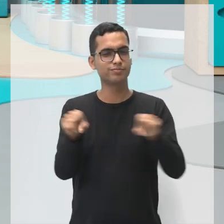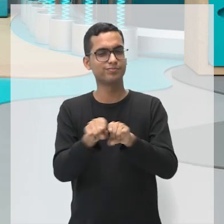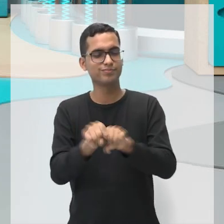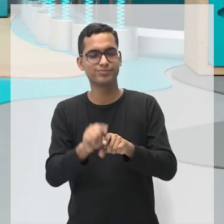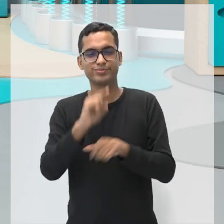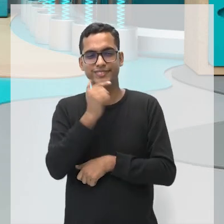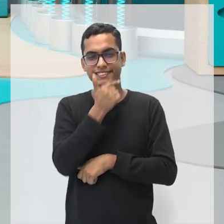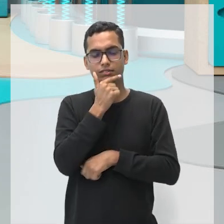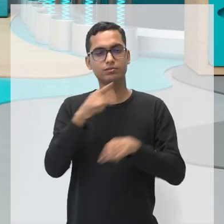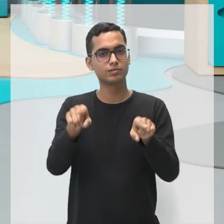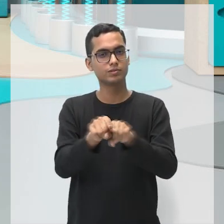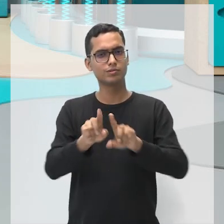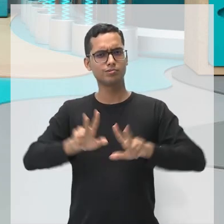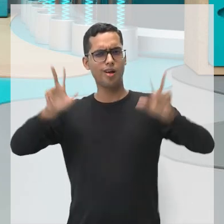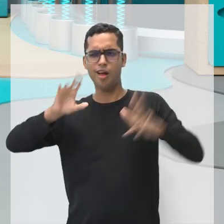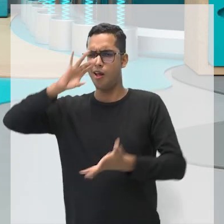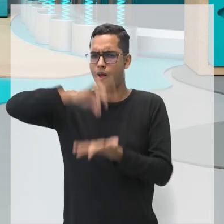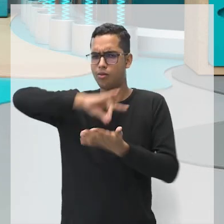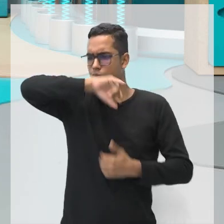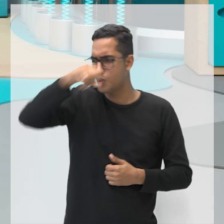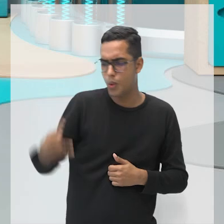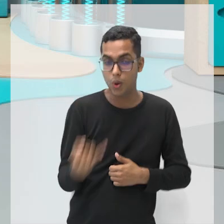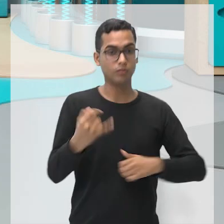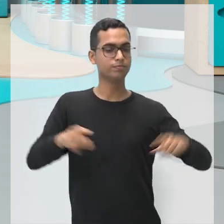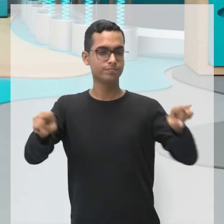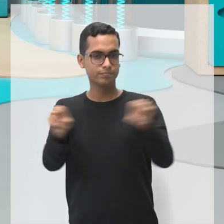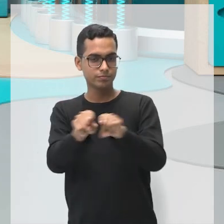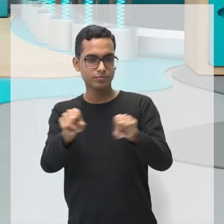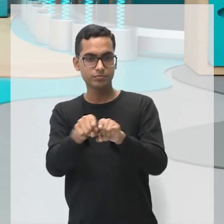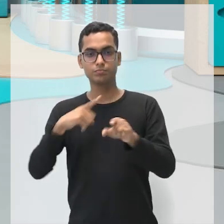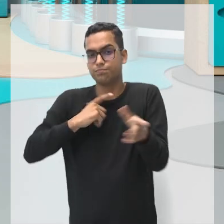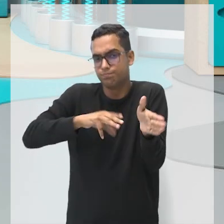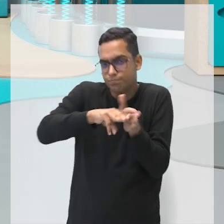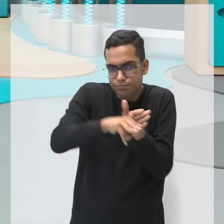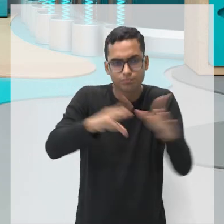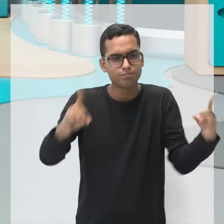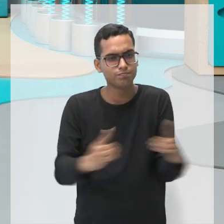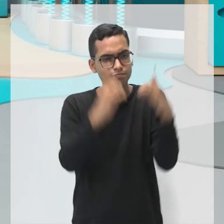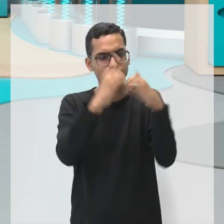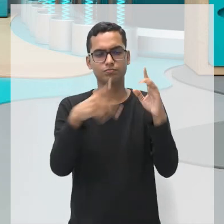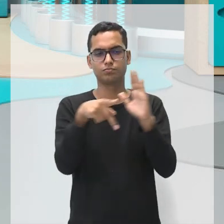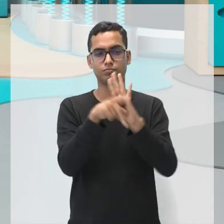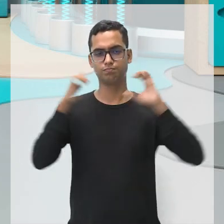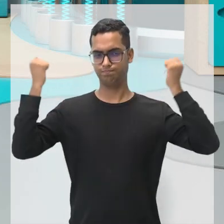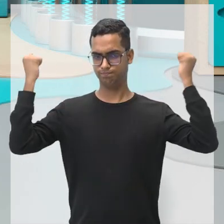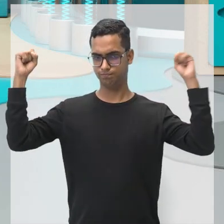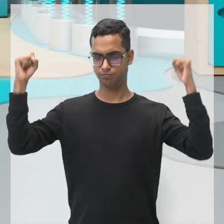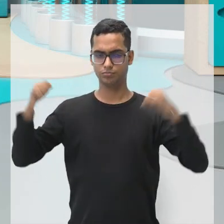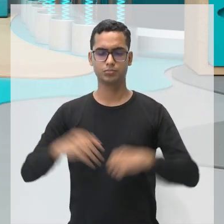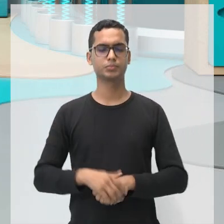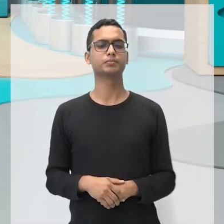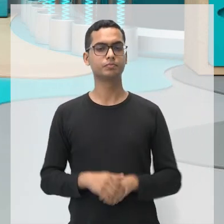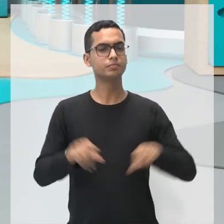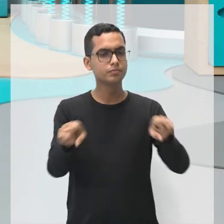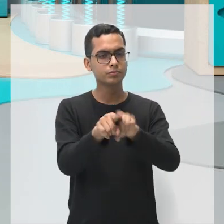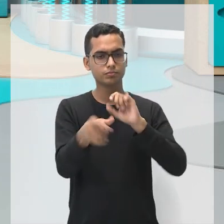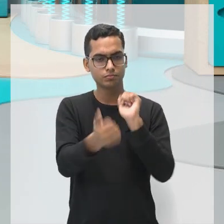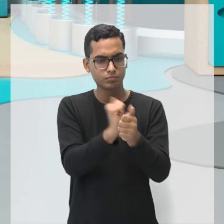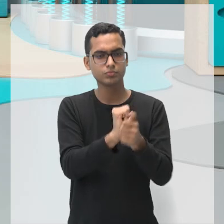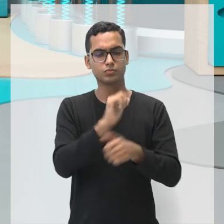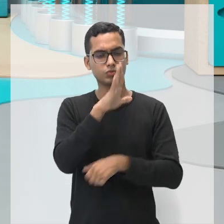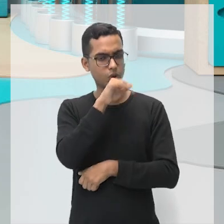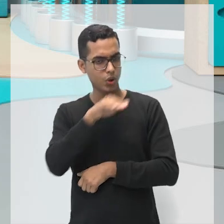outro lado, ele vai se orientar no sentido aí, olha só, da metodologia e da didática da educação física